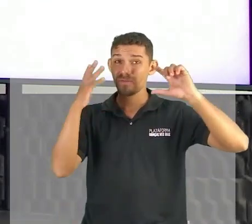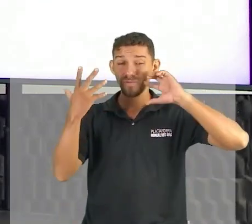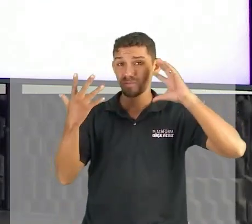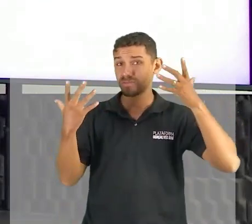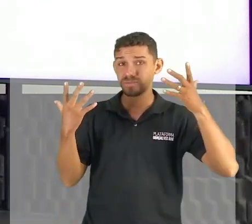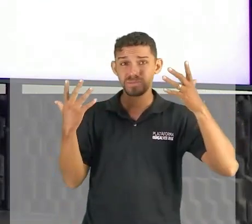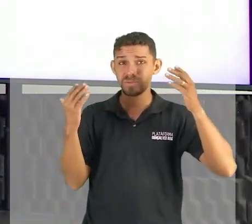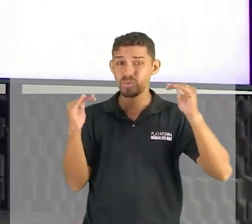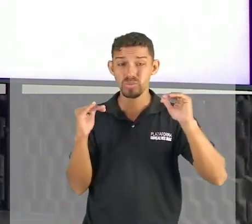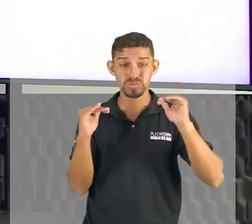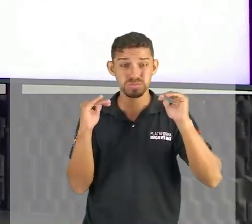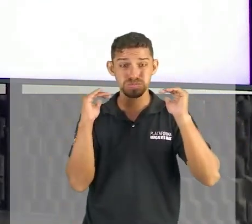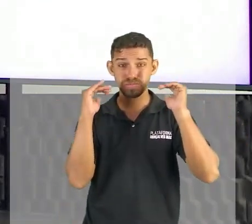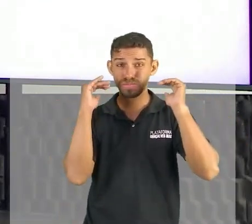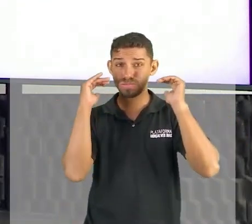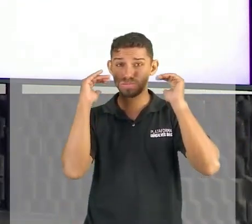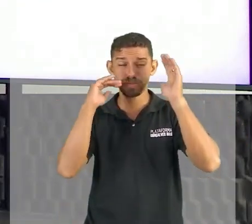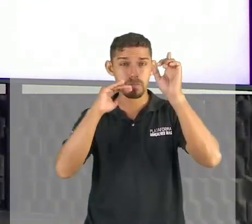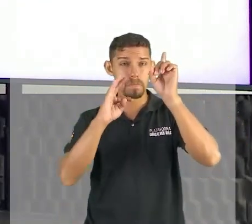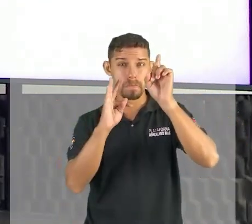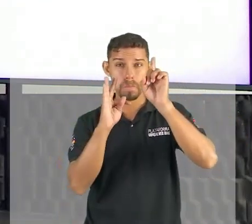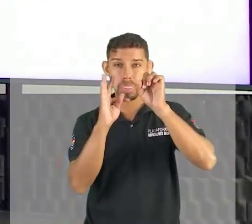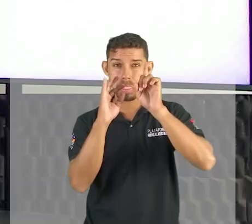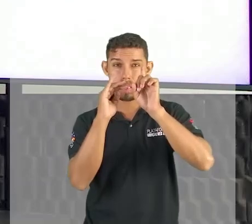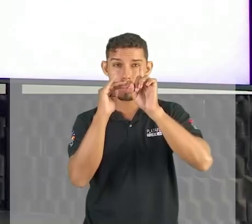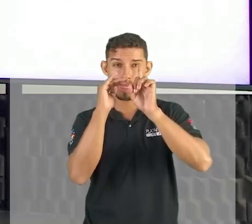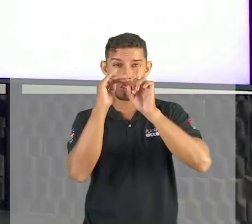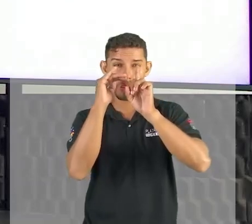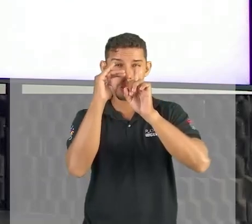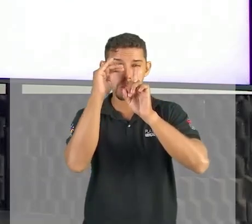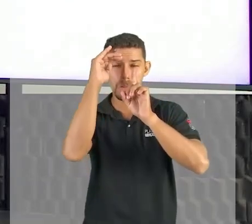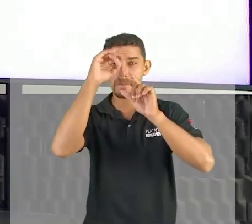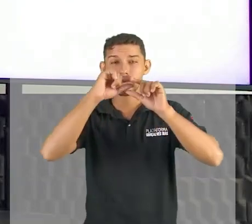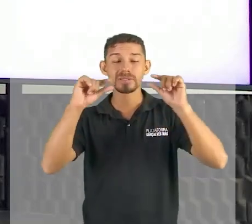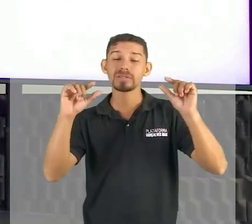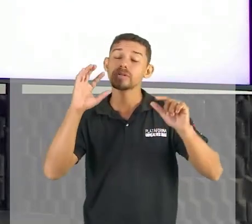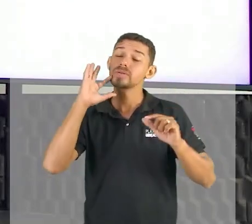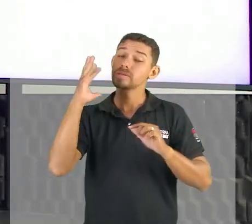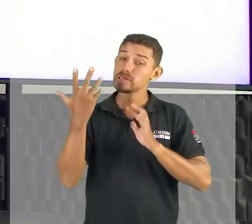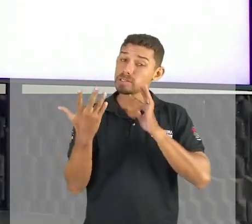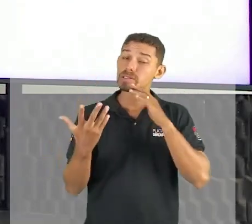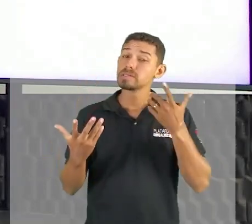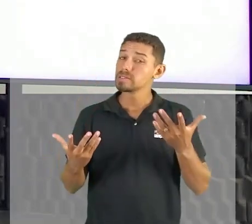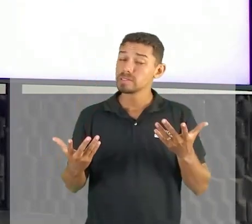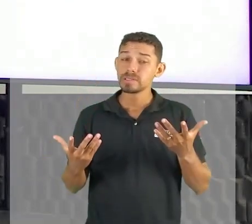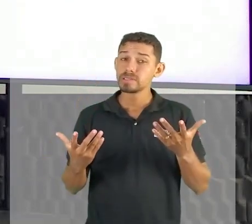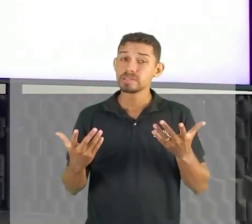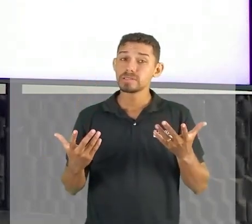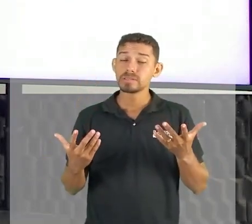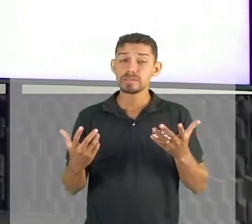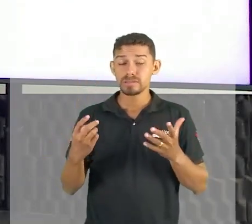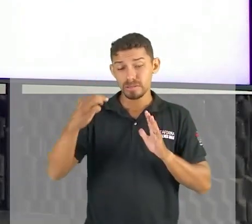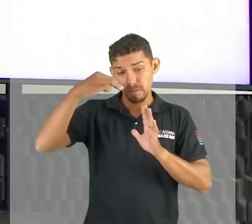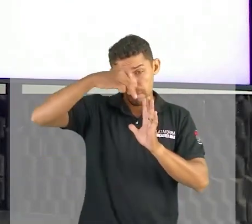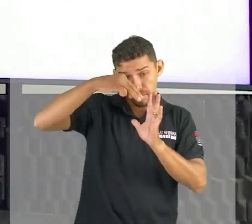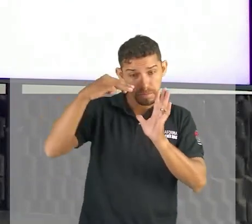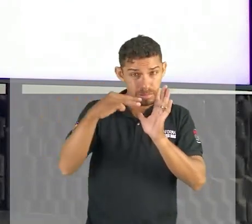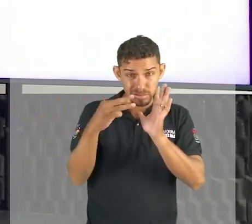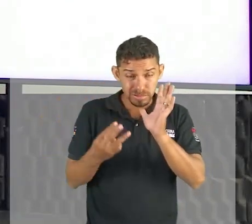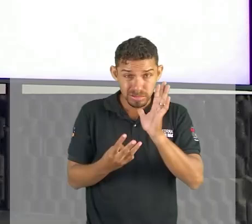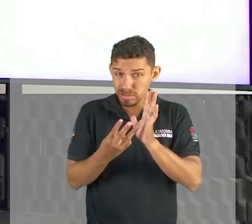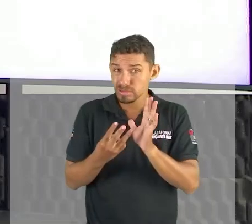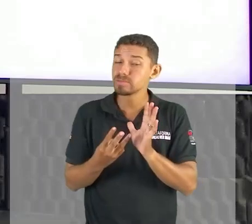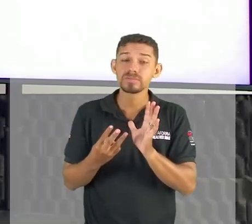um superaquecimento do fio e pode ser que esse fio não os componentes lá os